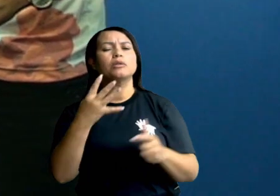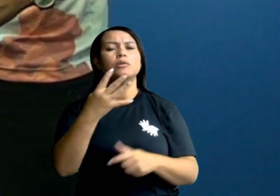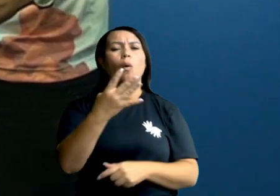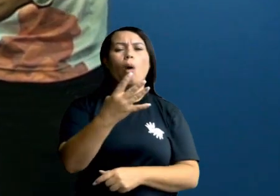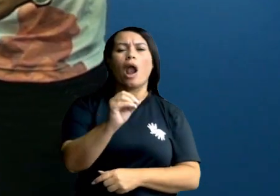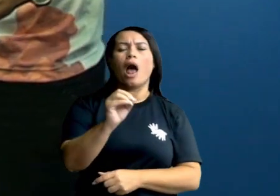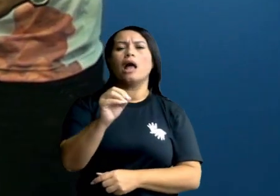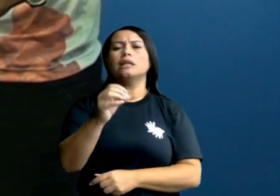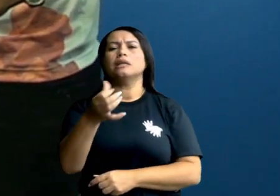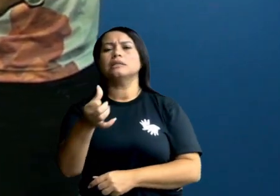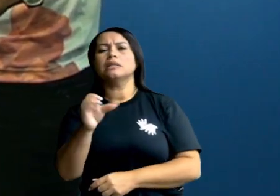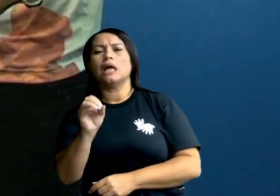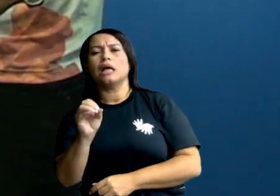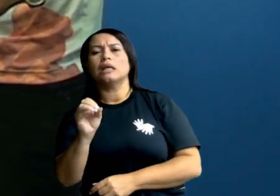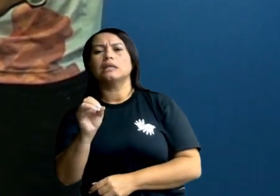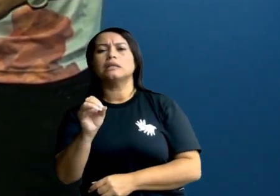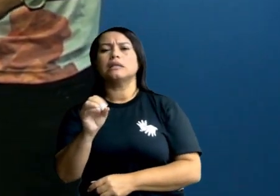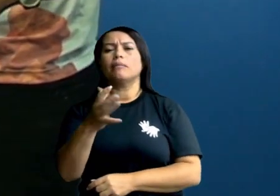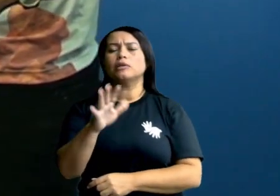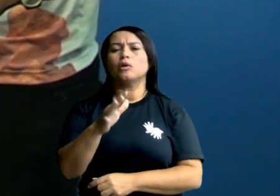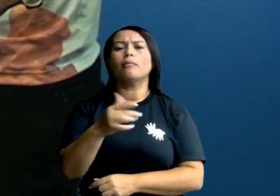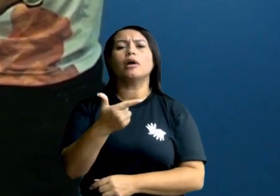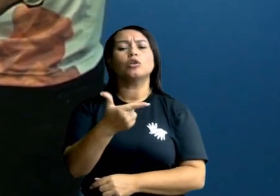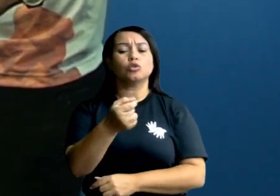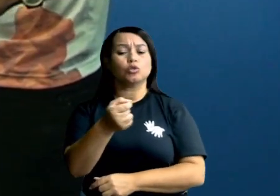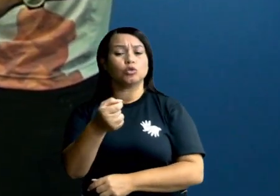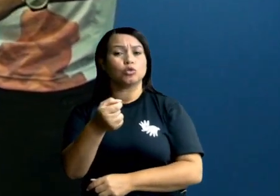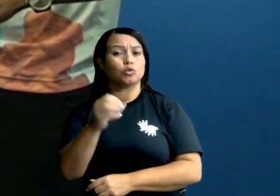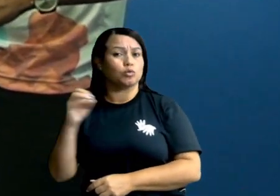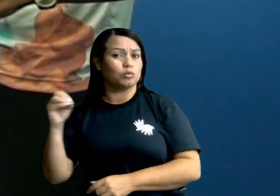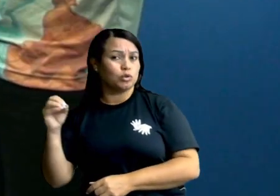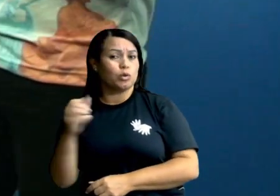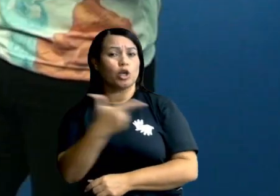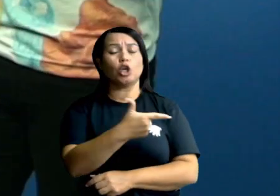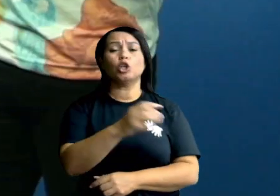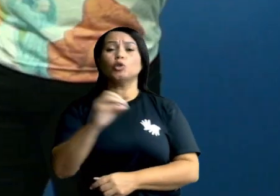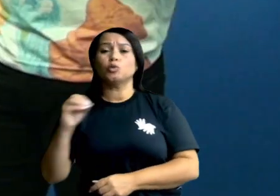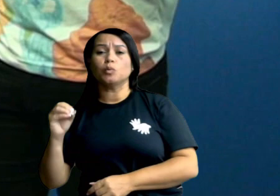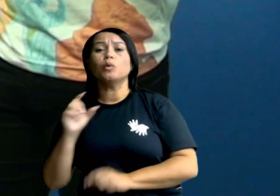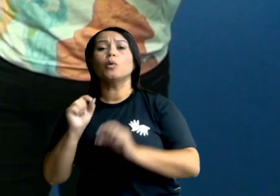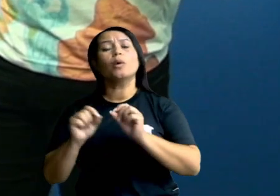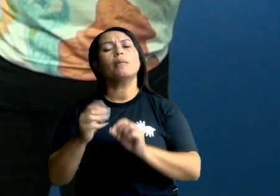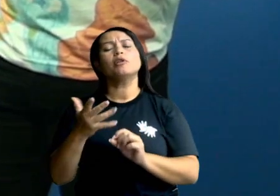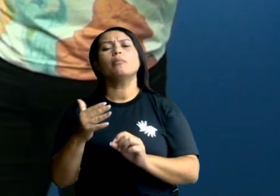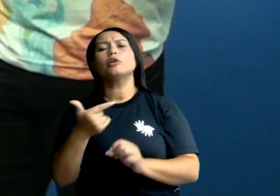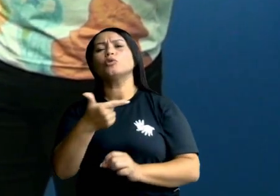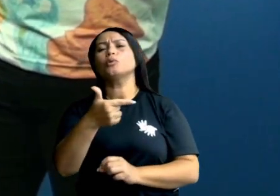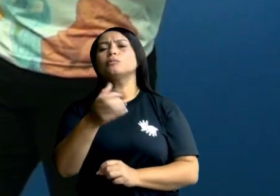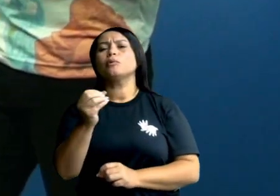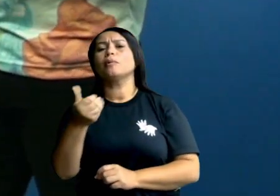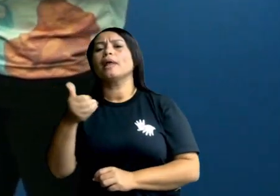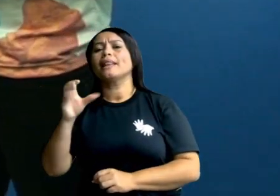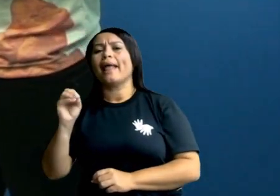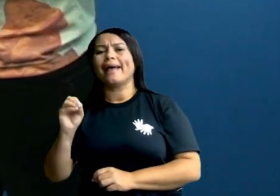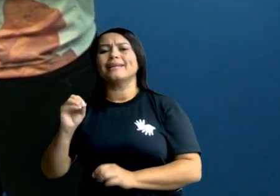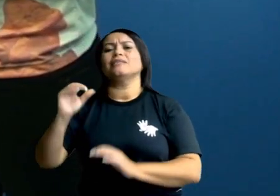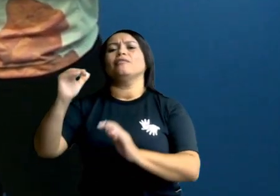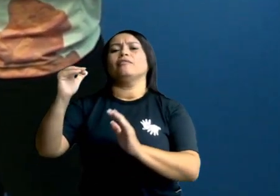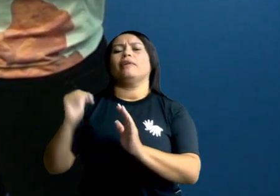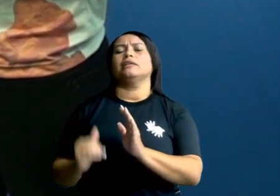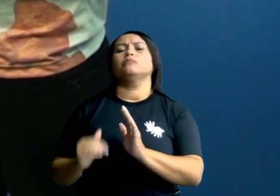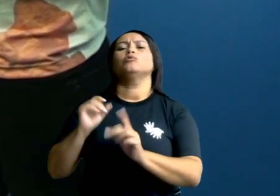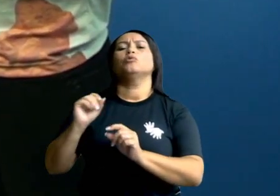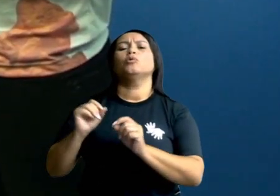50, 60, e a partir de 2000 a gente tem uma estabilização, e 2010 e tal, a gente vai ter uma tendência à queda, e